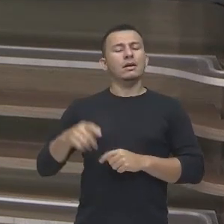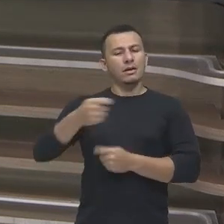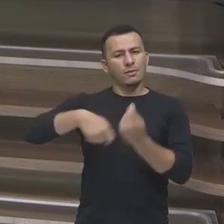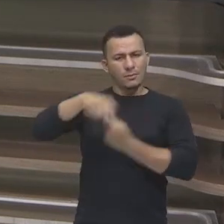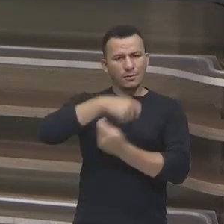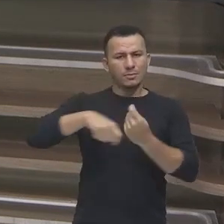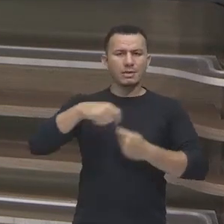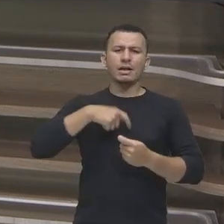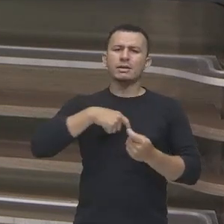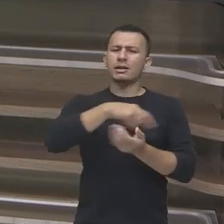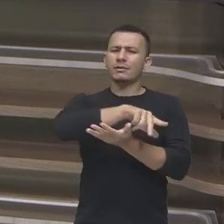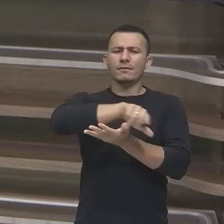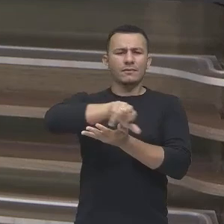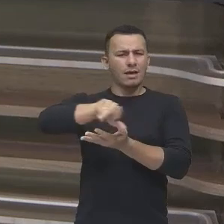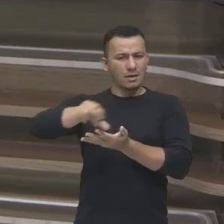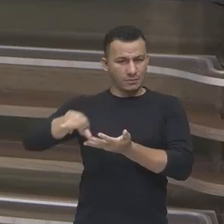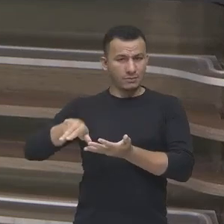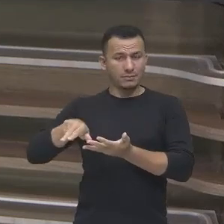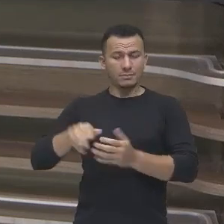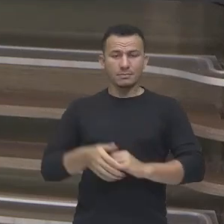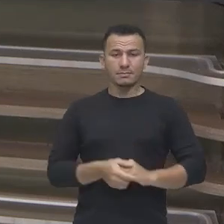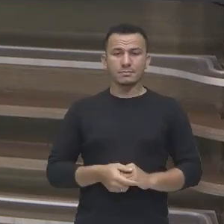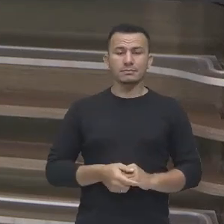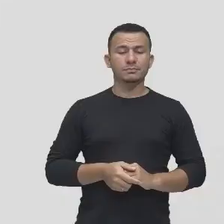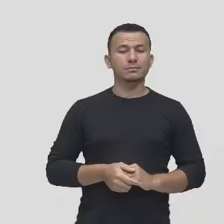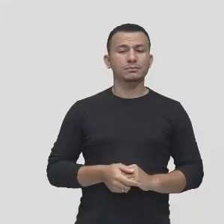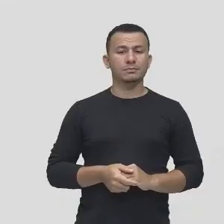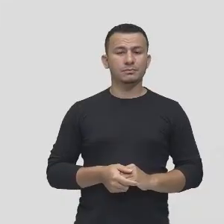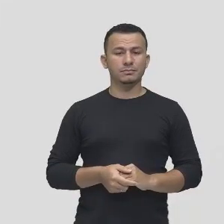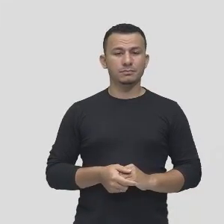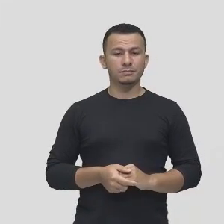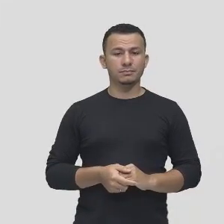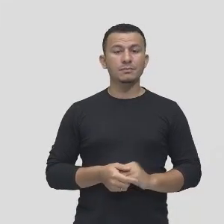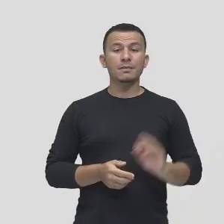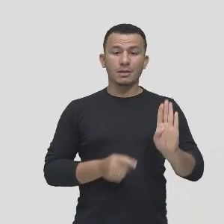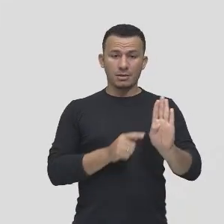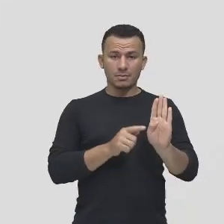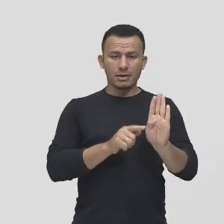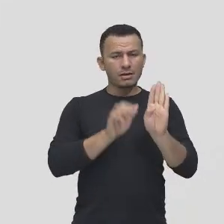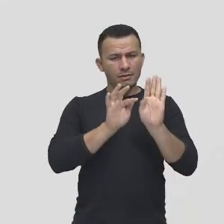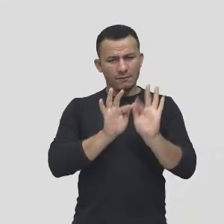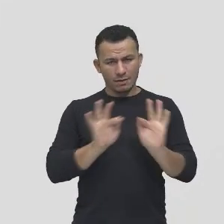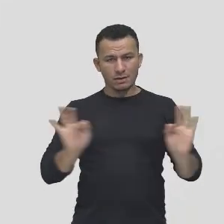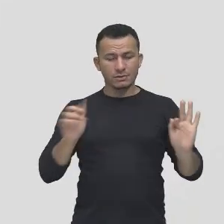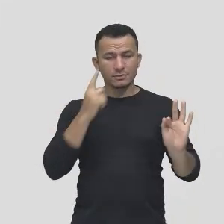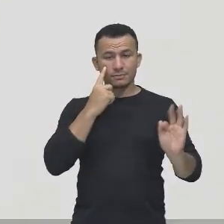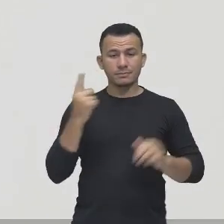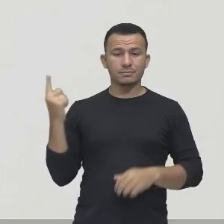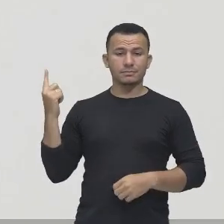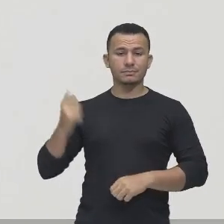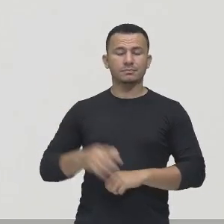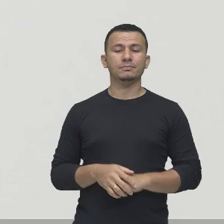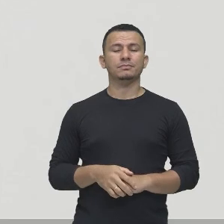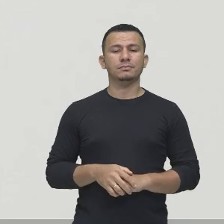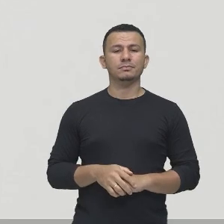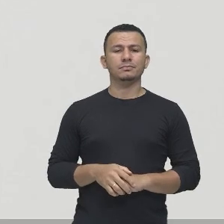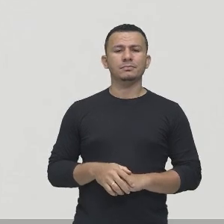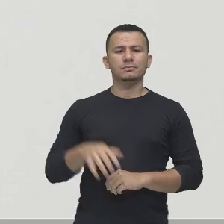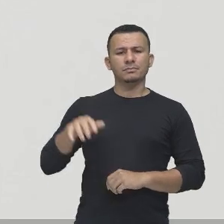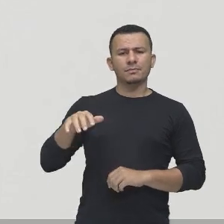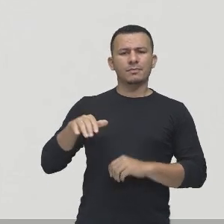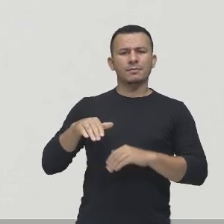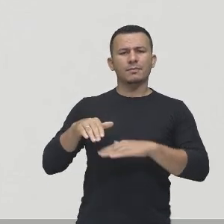é diversificada, ok? A segunda frase, a letra B, que vai aparecer na tela de vocês, na região das